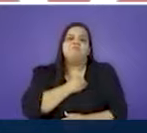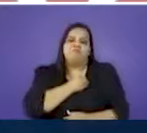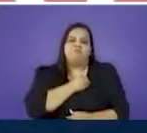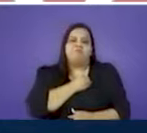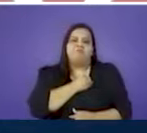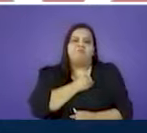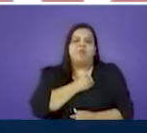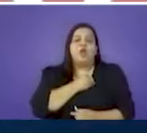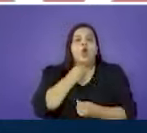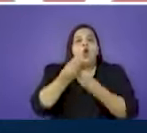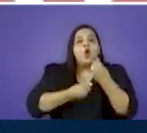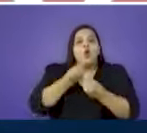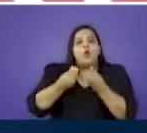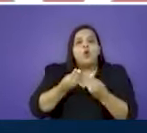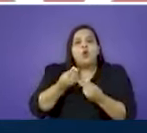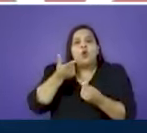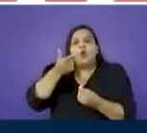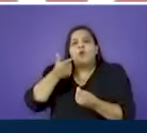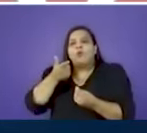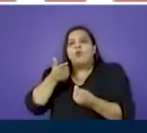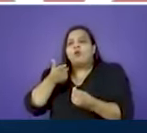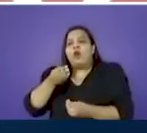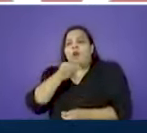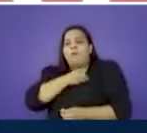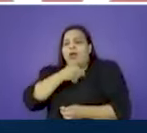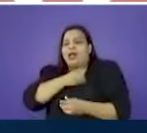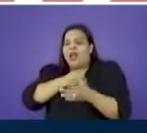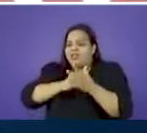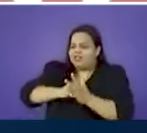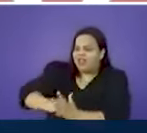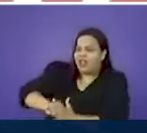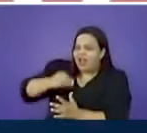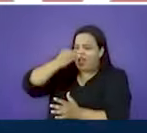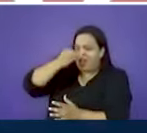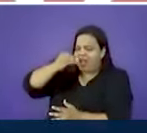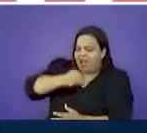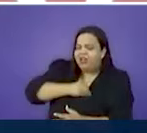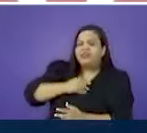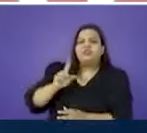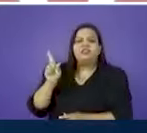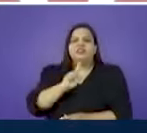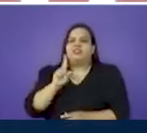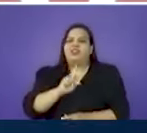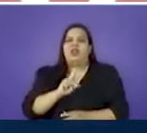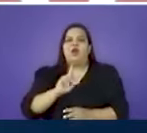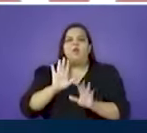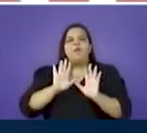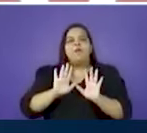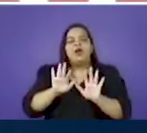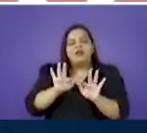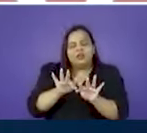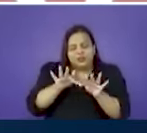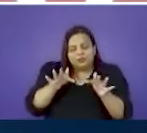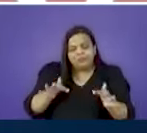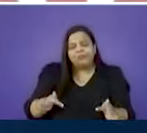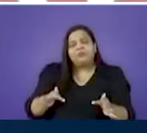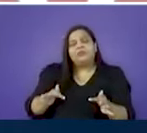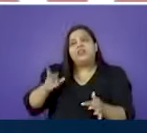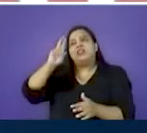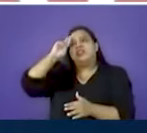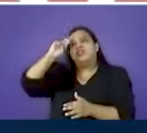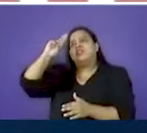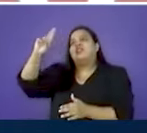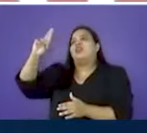gente vence o pecado não negando o pecado, não escondendo o pecado debaixo do tapete, mas humildemente reconhecendo a